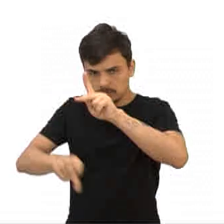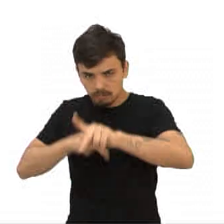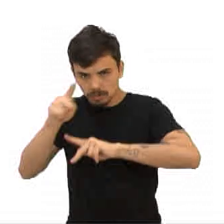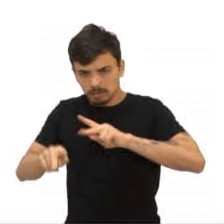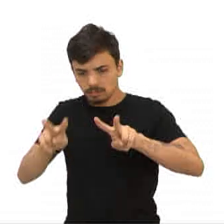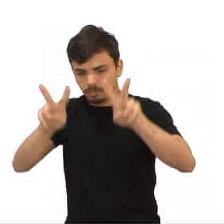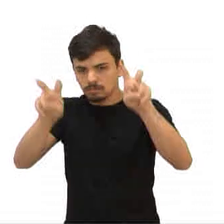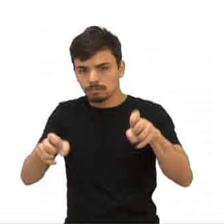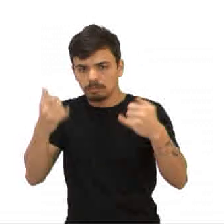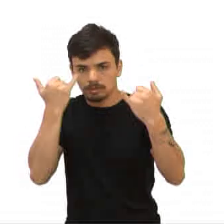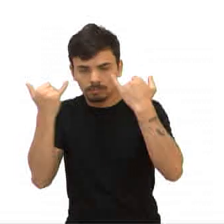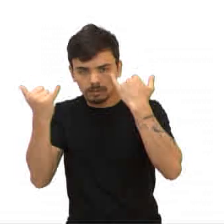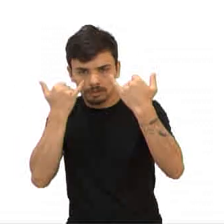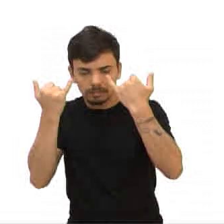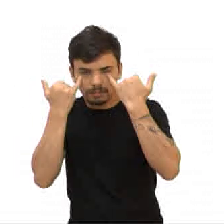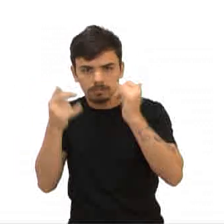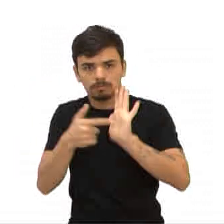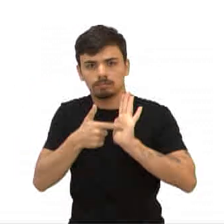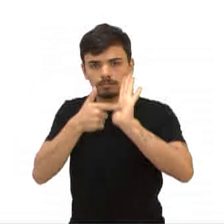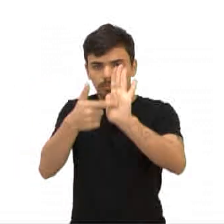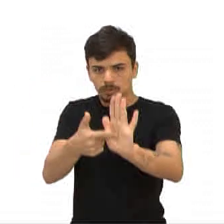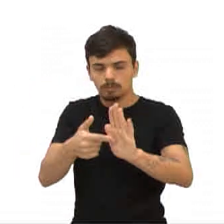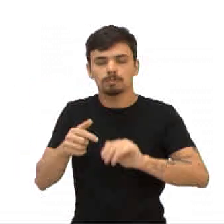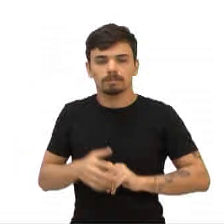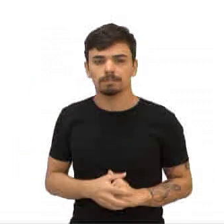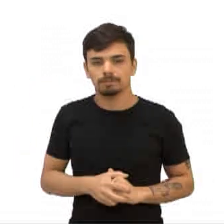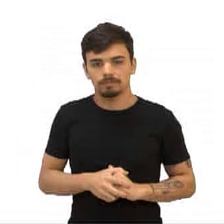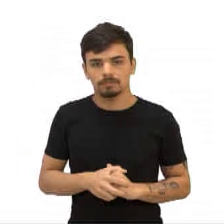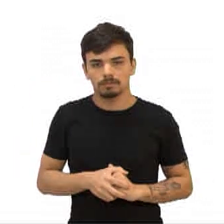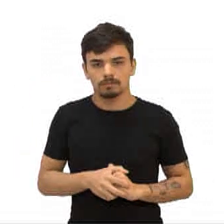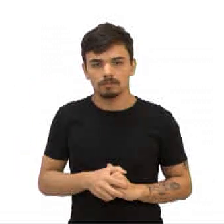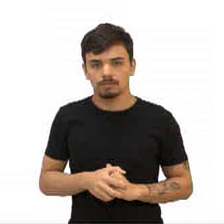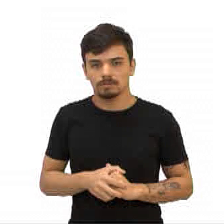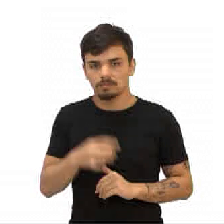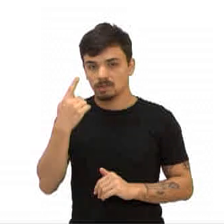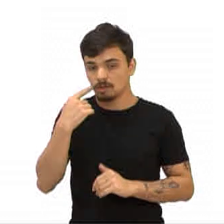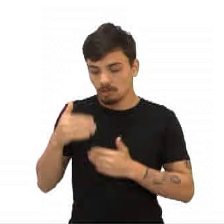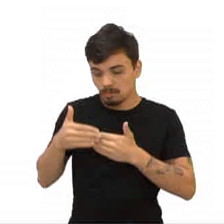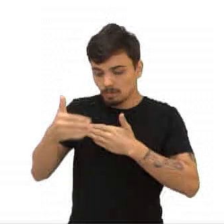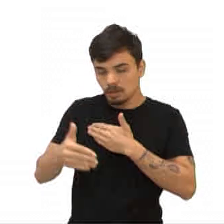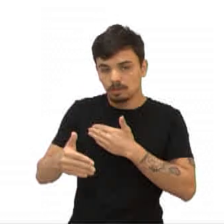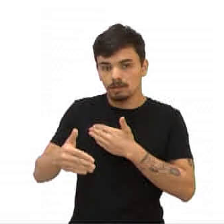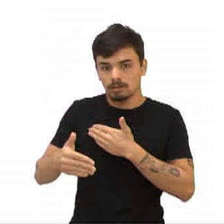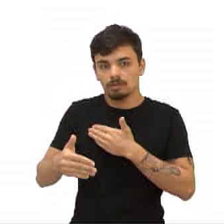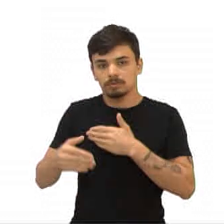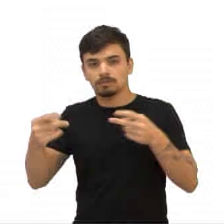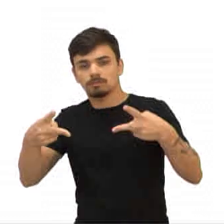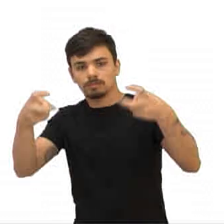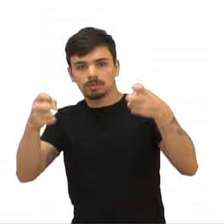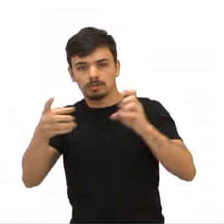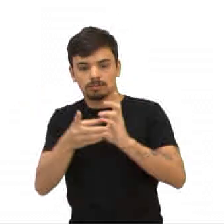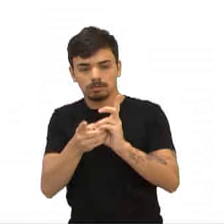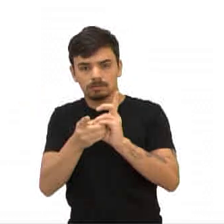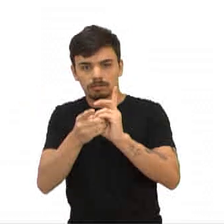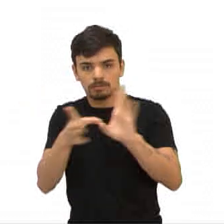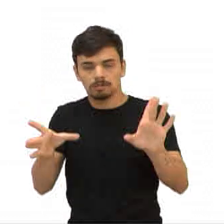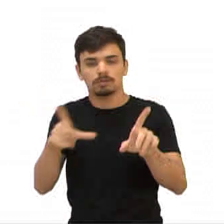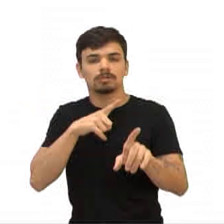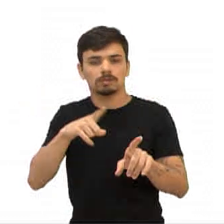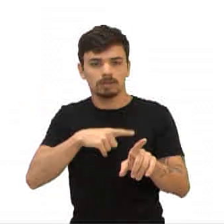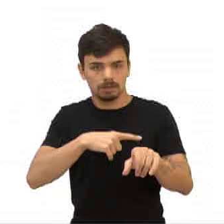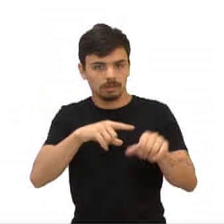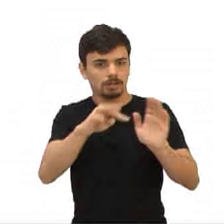informações trazidas a público pela imprensa. Partindo da perspectiva de democracia, apresentada no texto